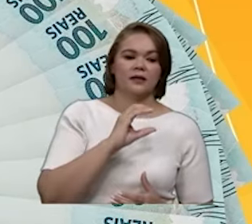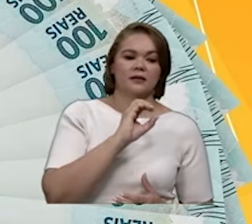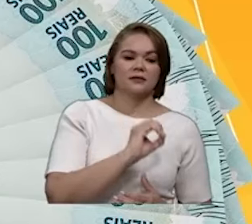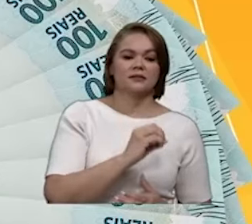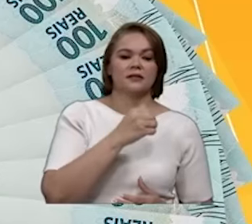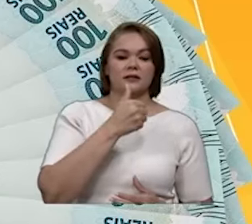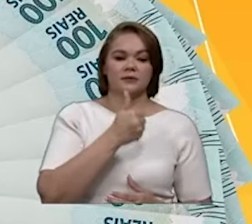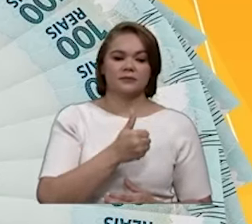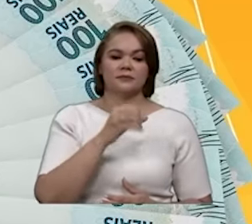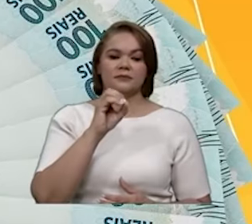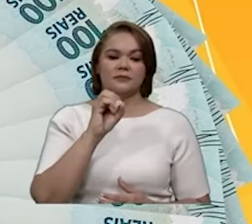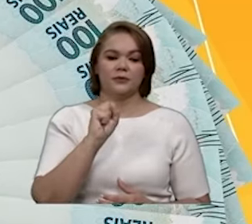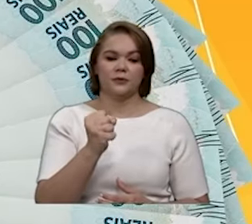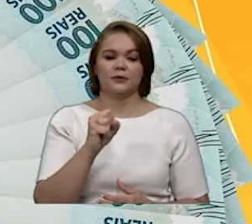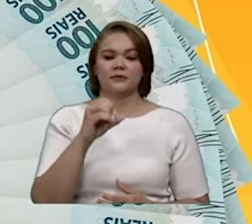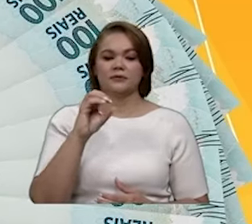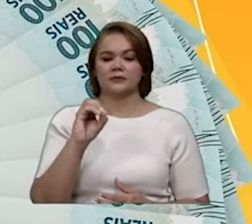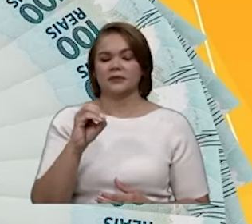R$250 para